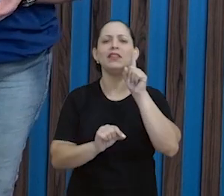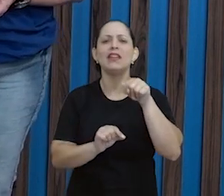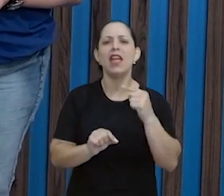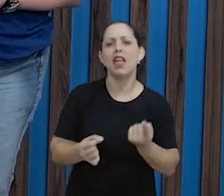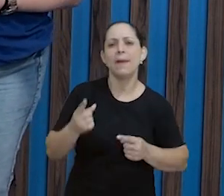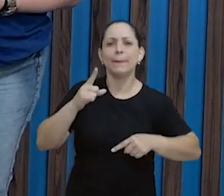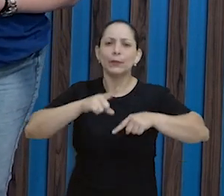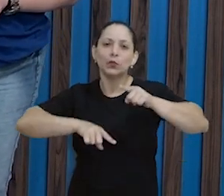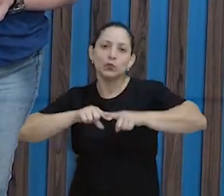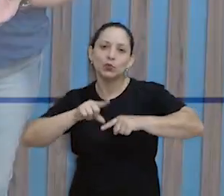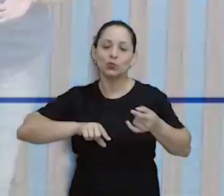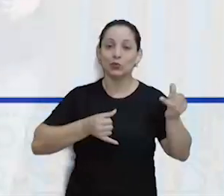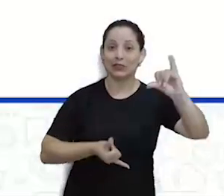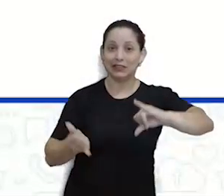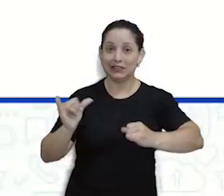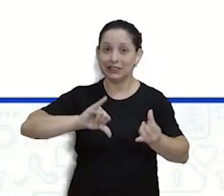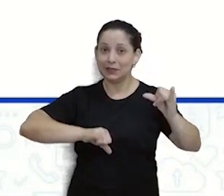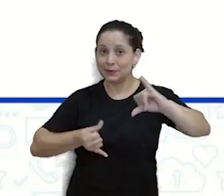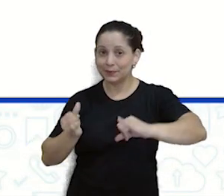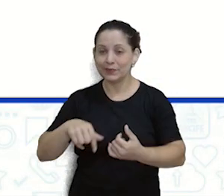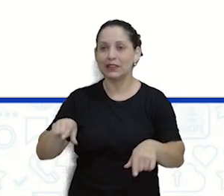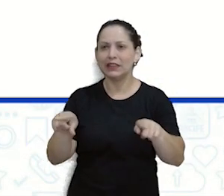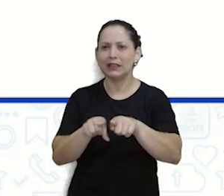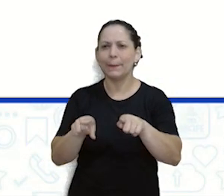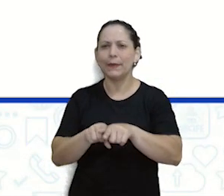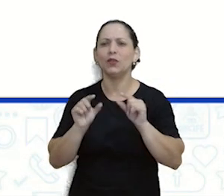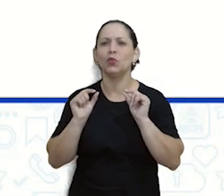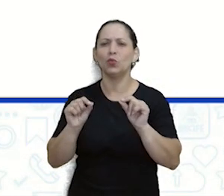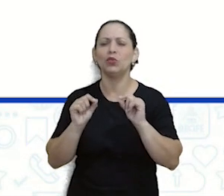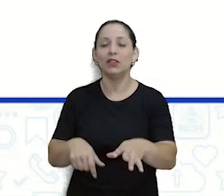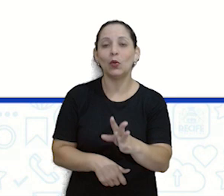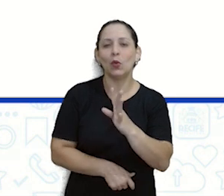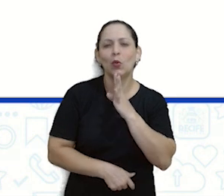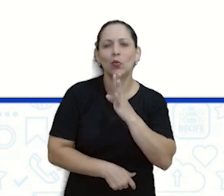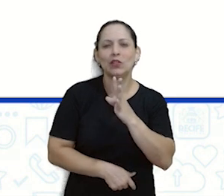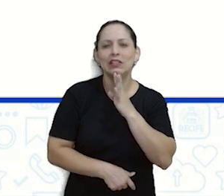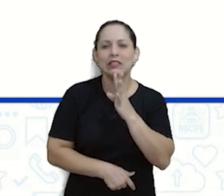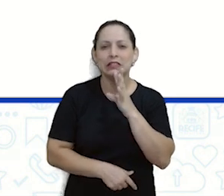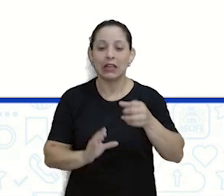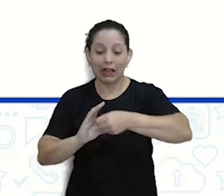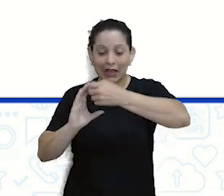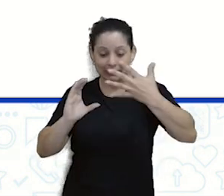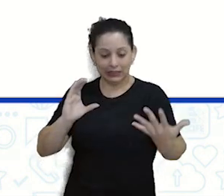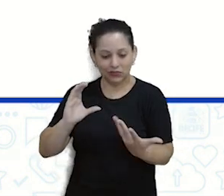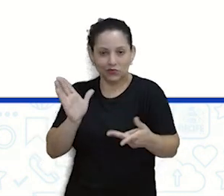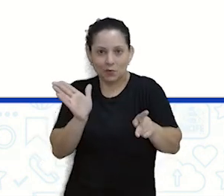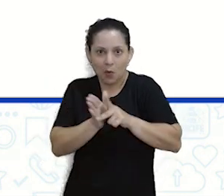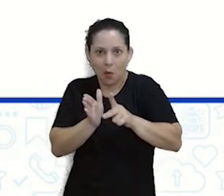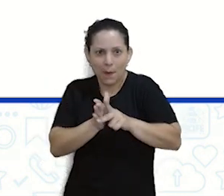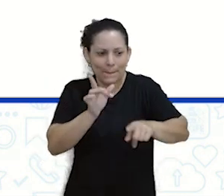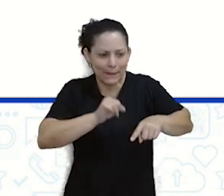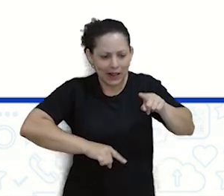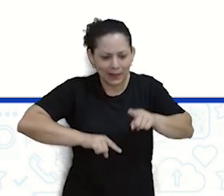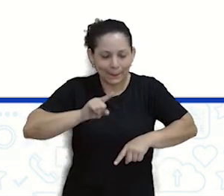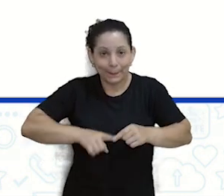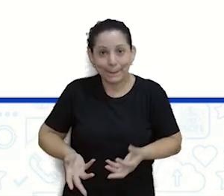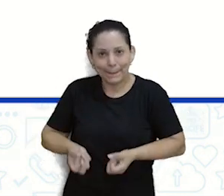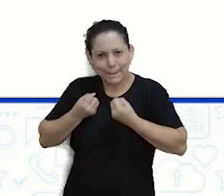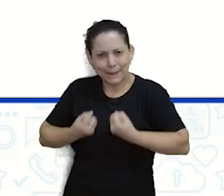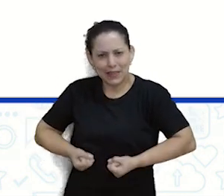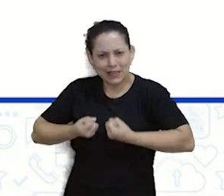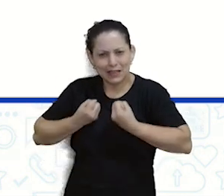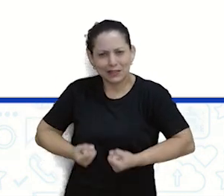certo? Também, ó, classificação periódica dos elementos, peso e massa e os grupos